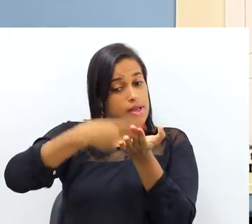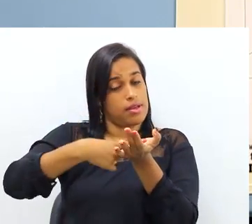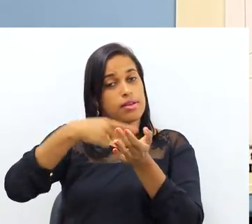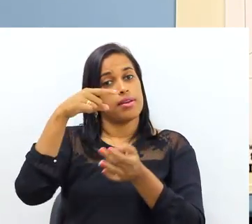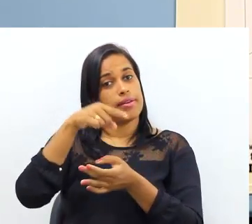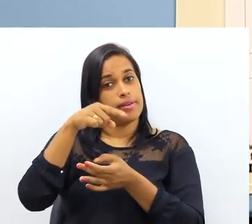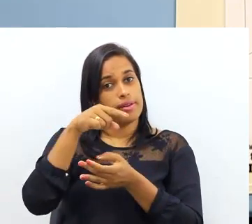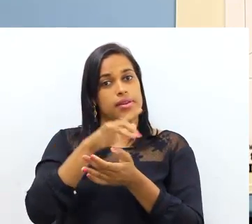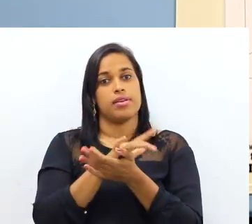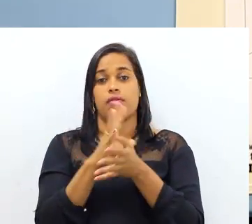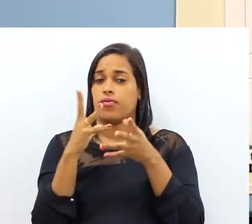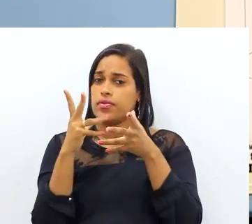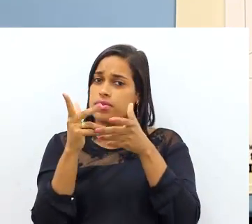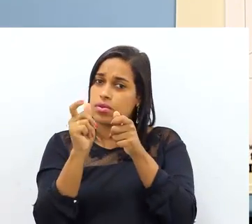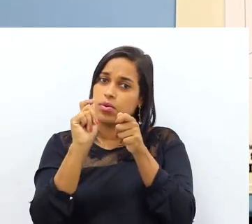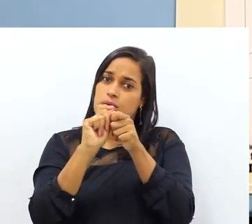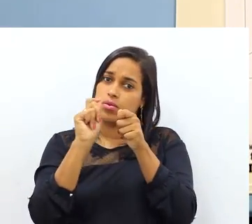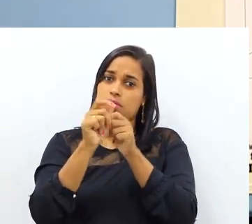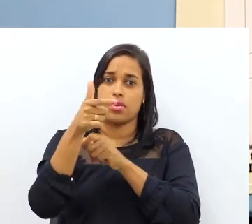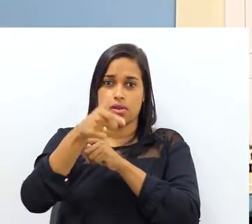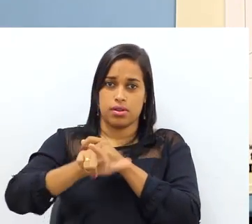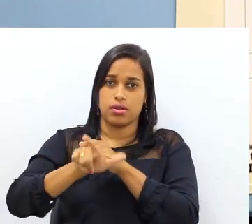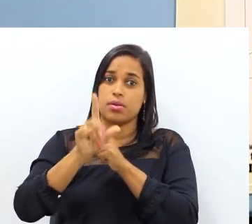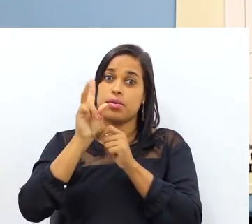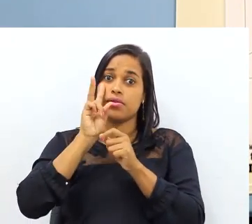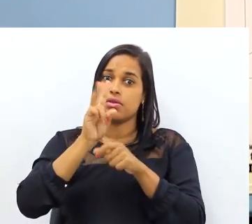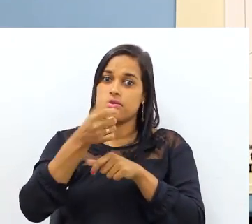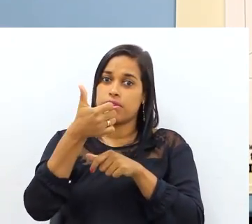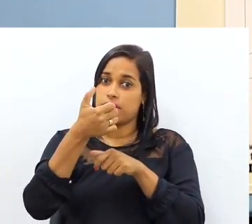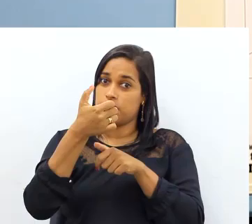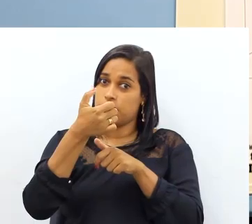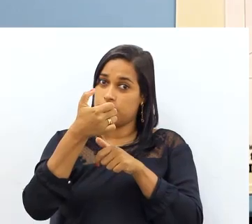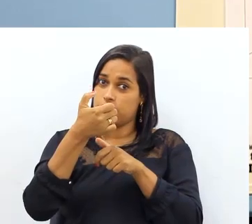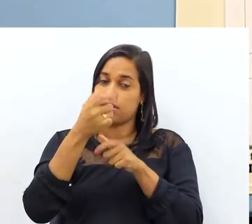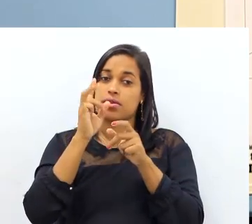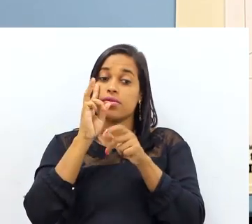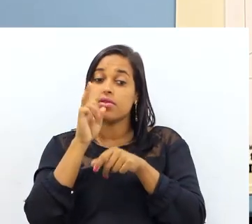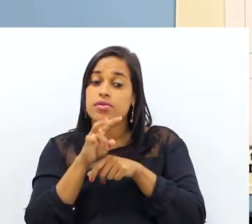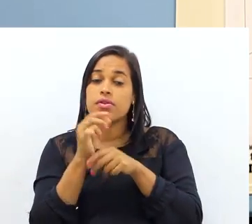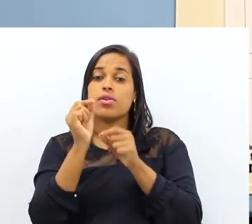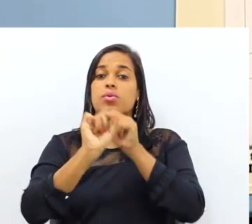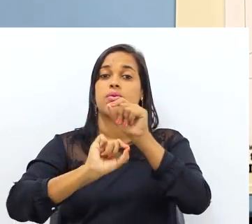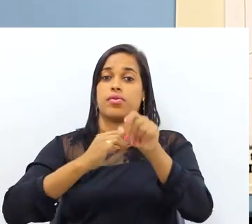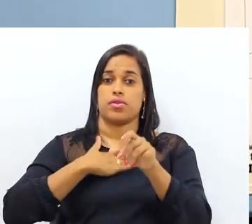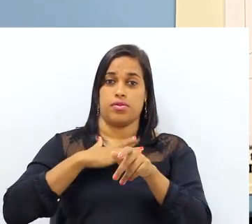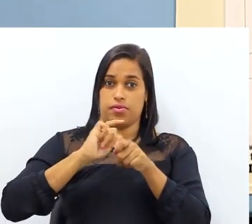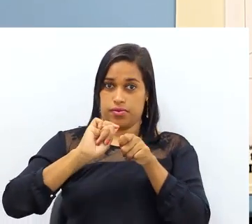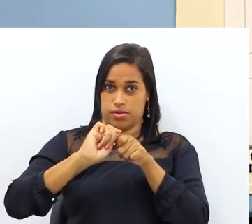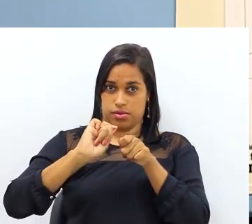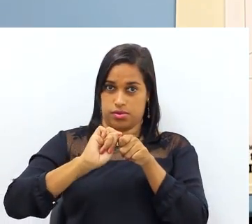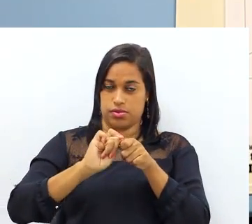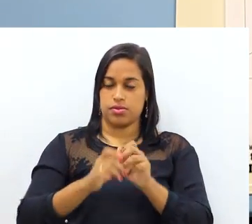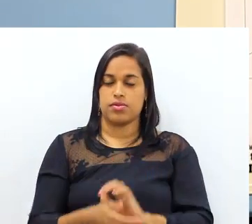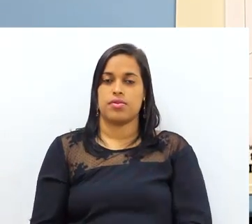ambiente aqui, eu vou refazer tudo aqui com caneta para vocês verem o que foi que eu fiz. Eu marquei o meu